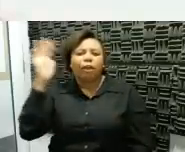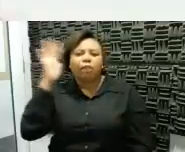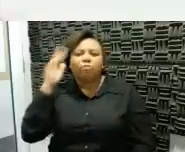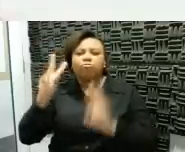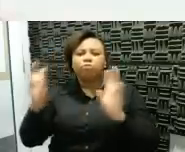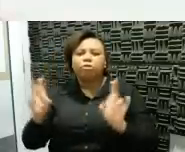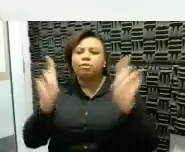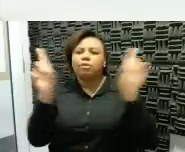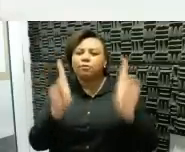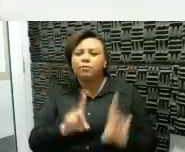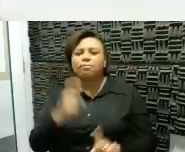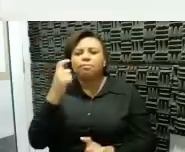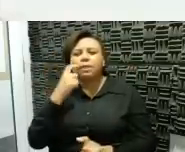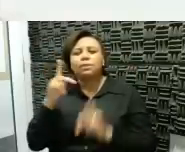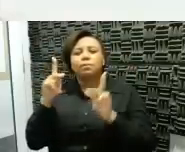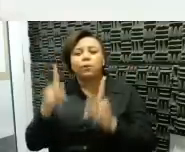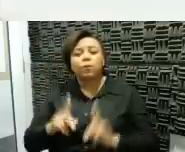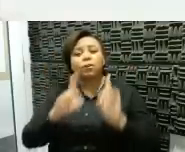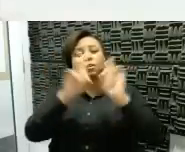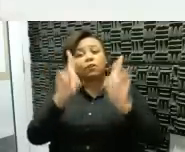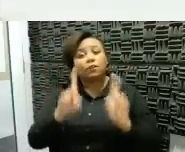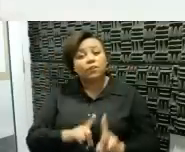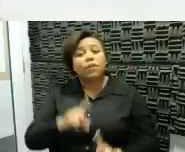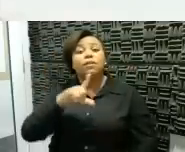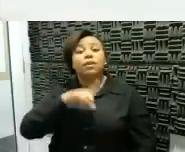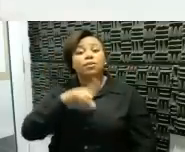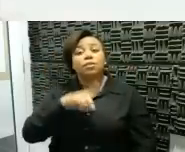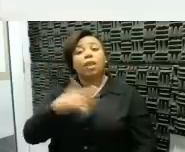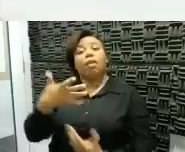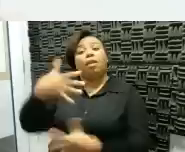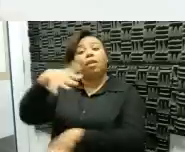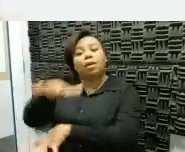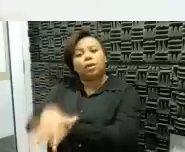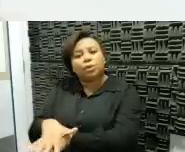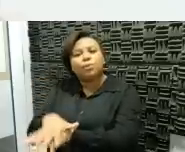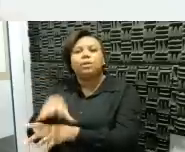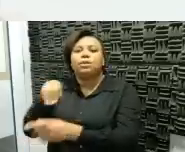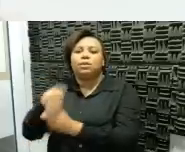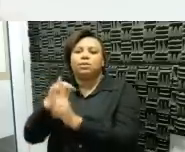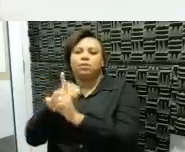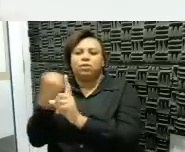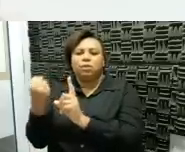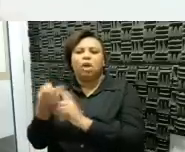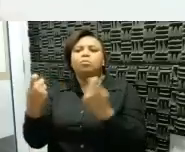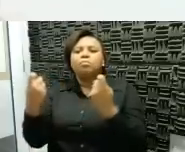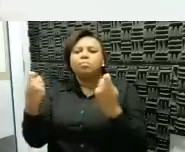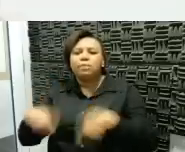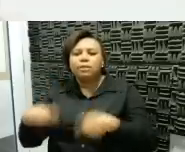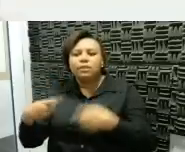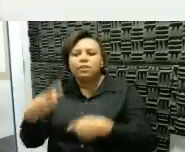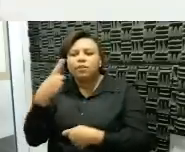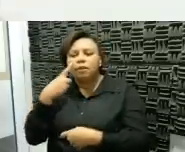deficiência a gente tem que incluir na sociedade a gente tem que dar um jeito delas terem participação nessa